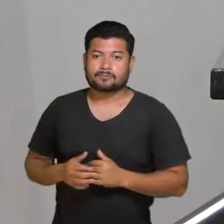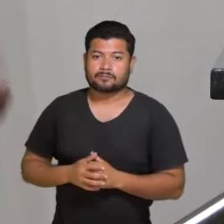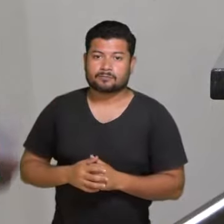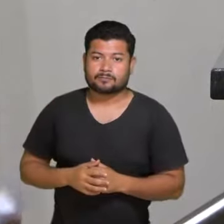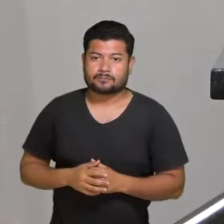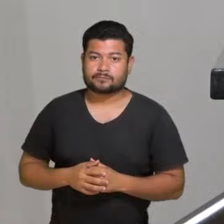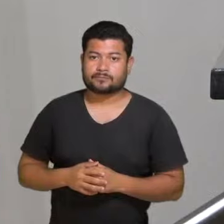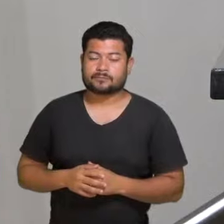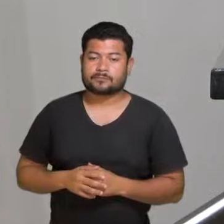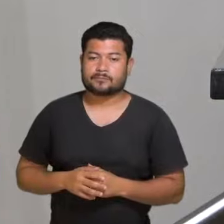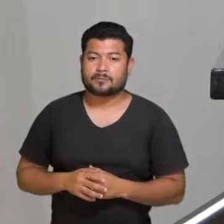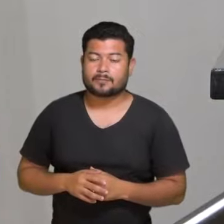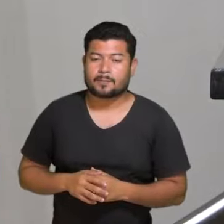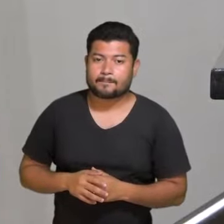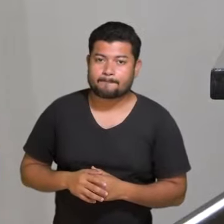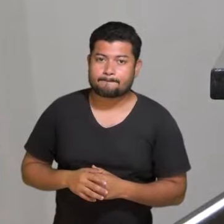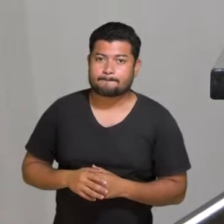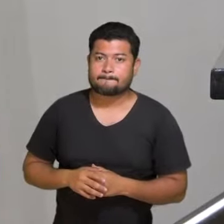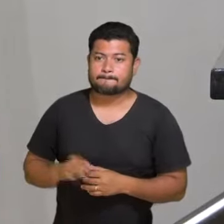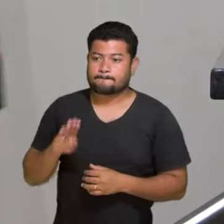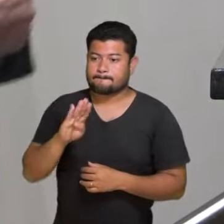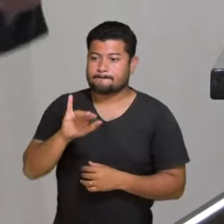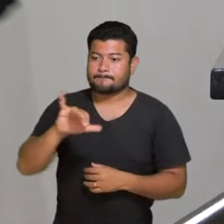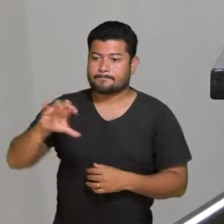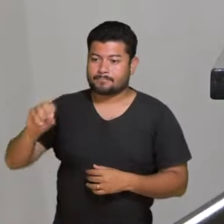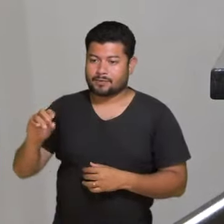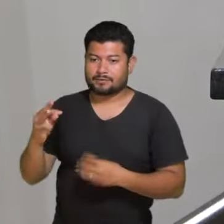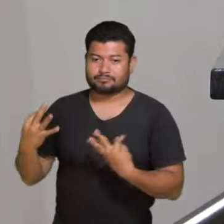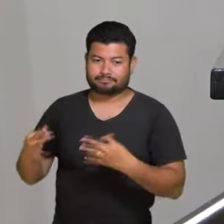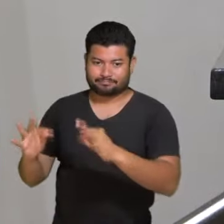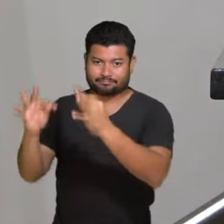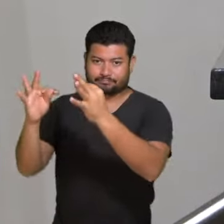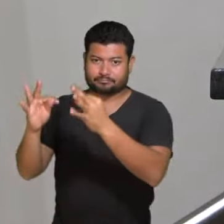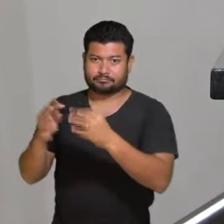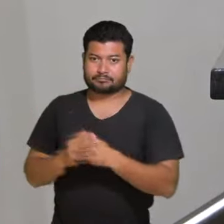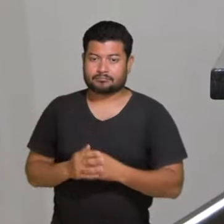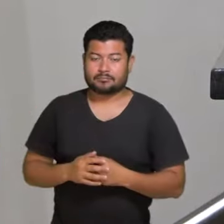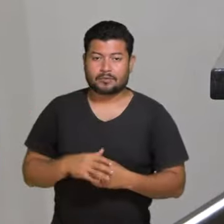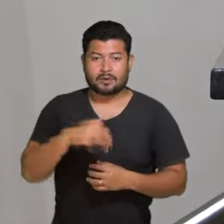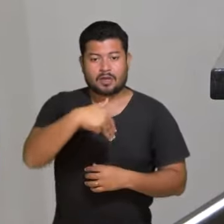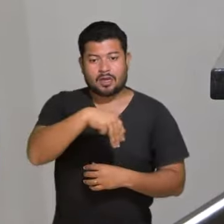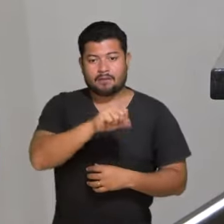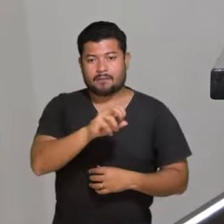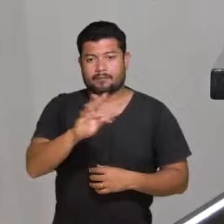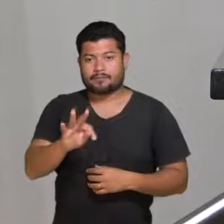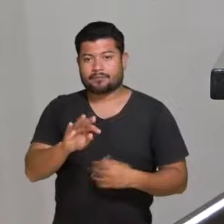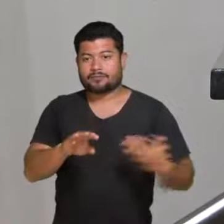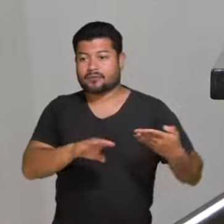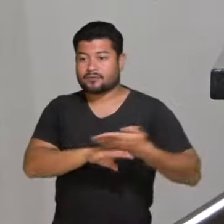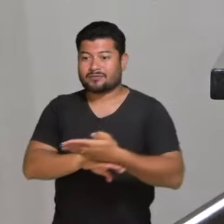biotecnológica. Sem trégua, MST invade